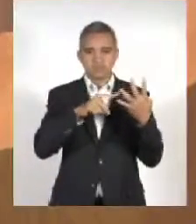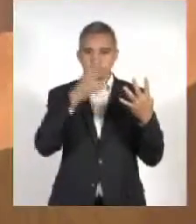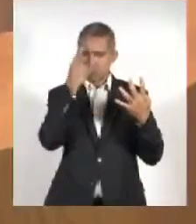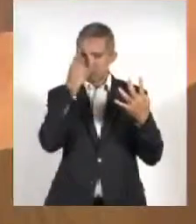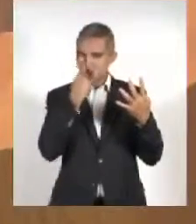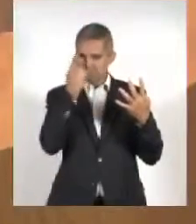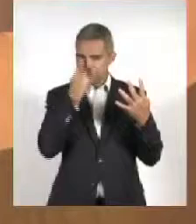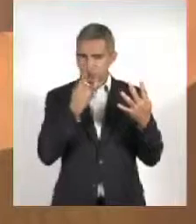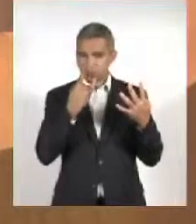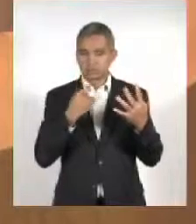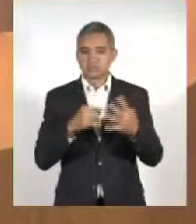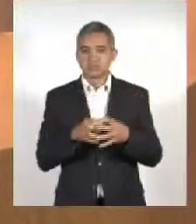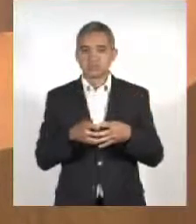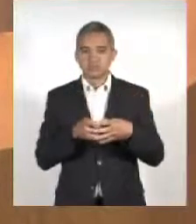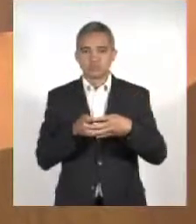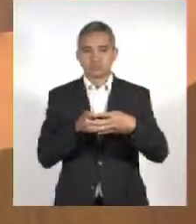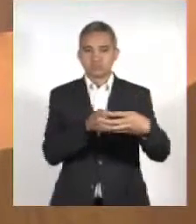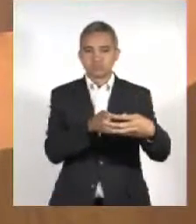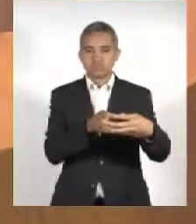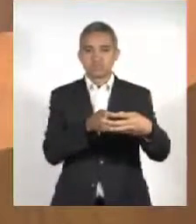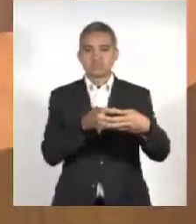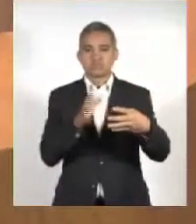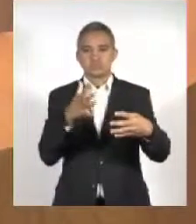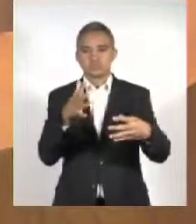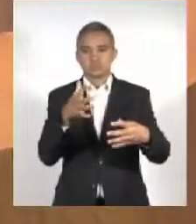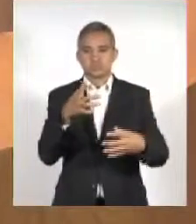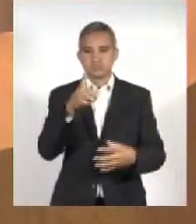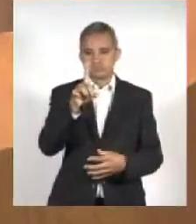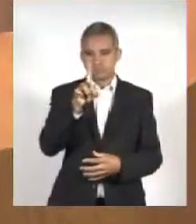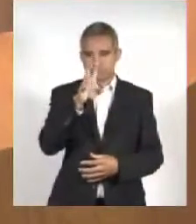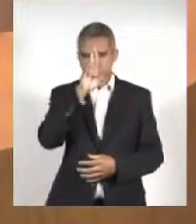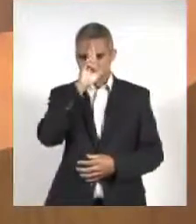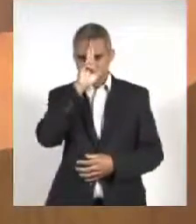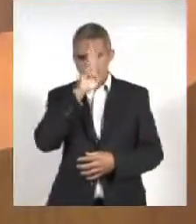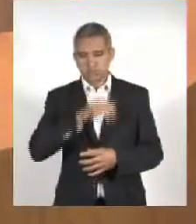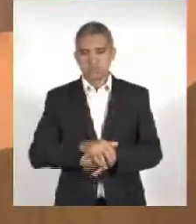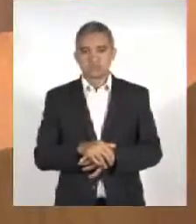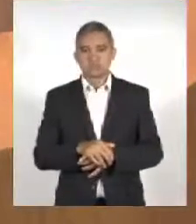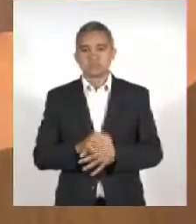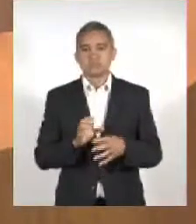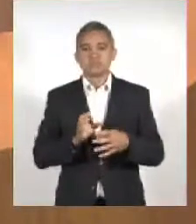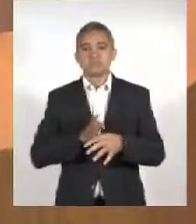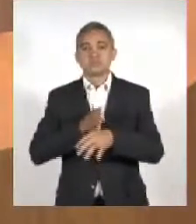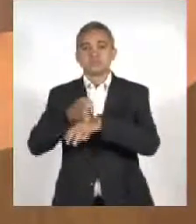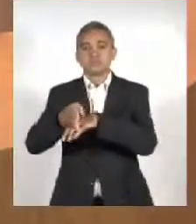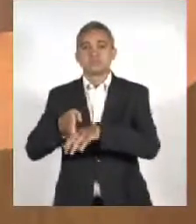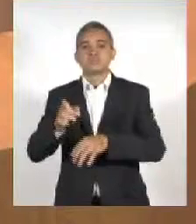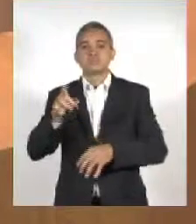Assembleia Legislativa por volta de 13 horas, e fomos almoçar aqui nos boxes da SEASA.